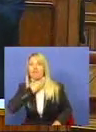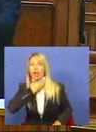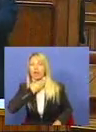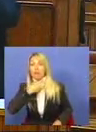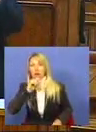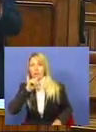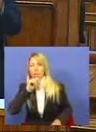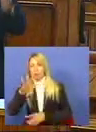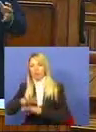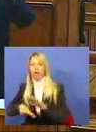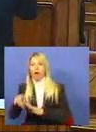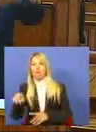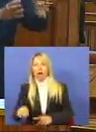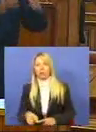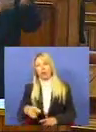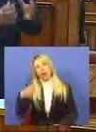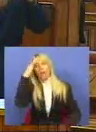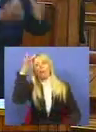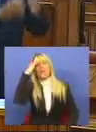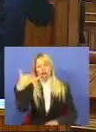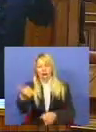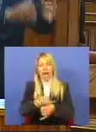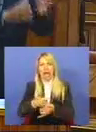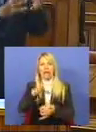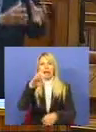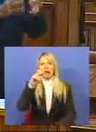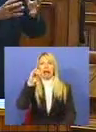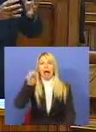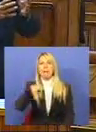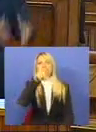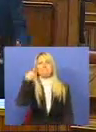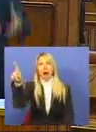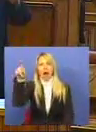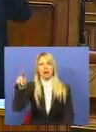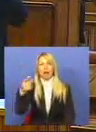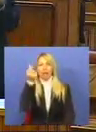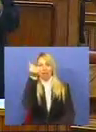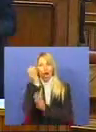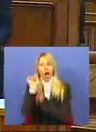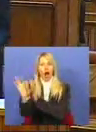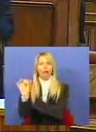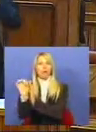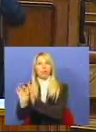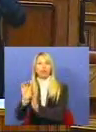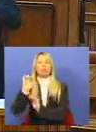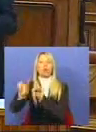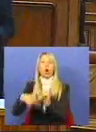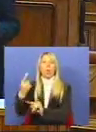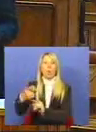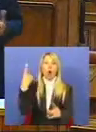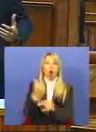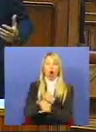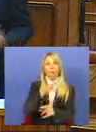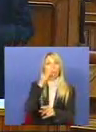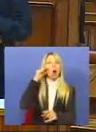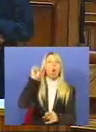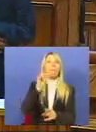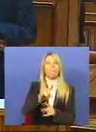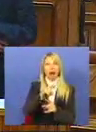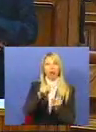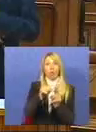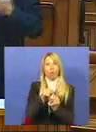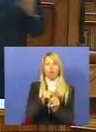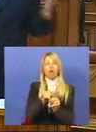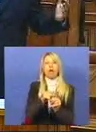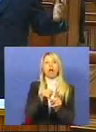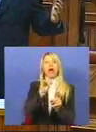Caimã para comprar um banco clandestino no offshore de um país africano para depois reciclar dívidas gigantescas. Isto